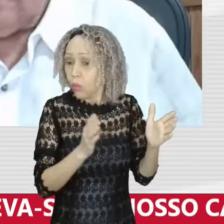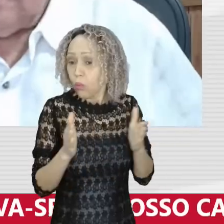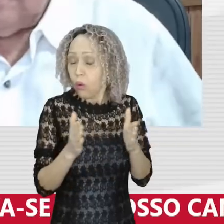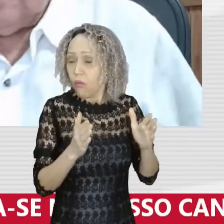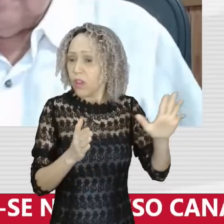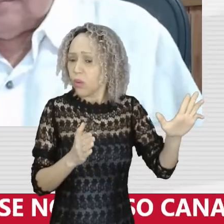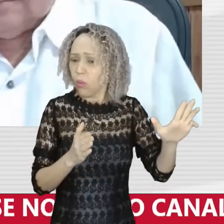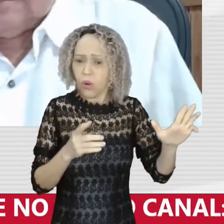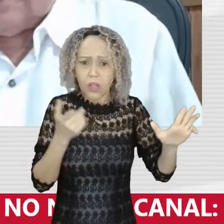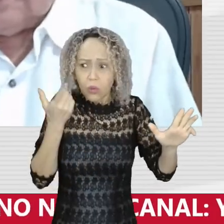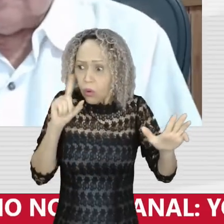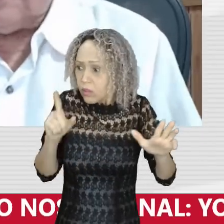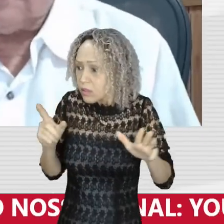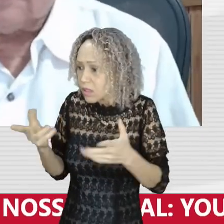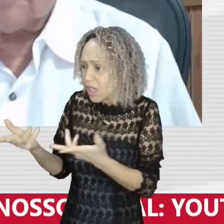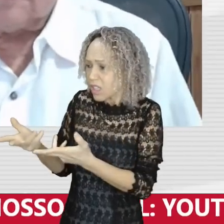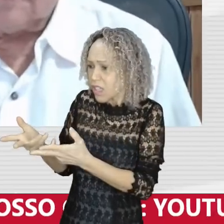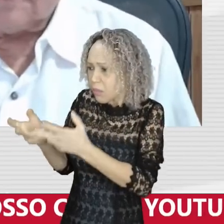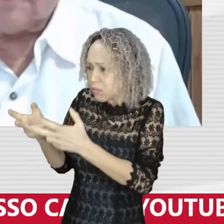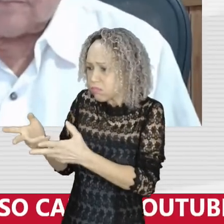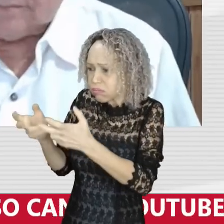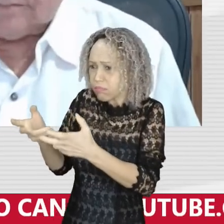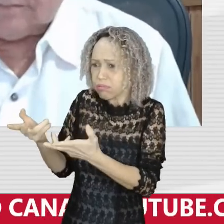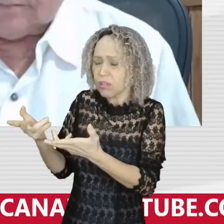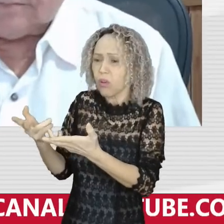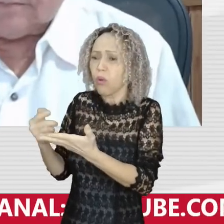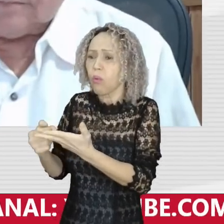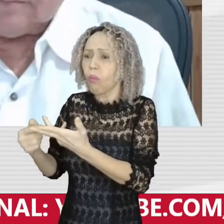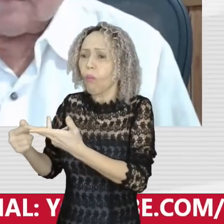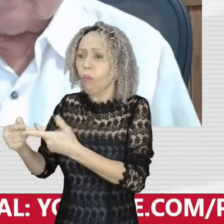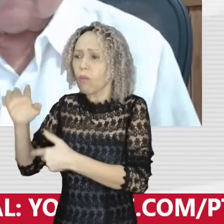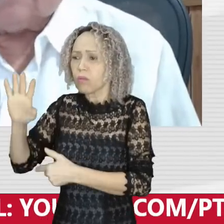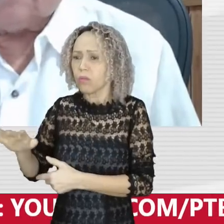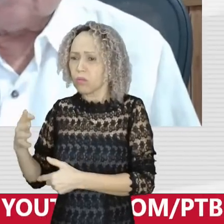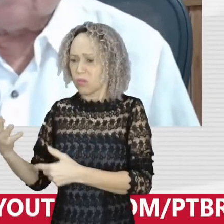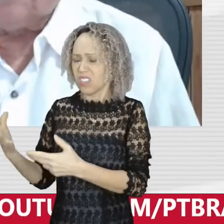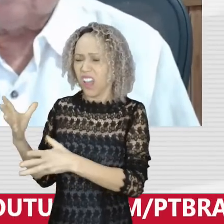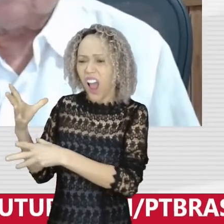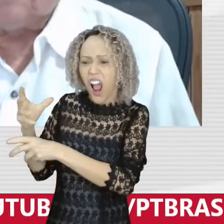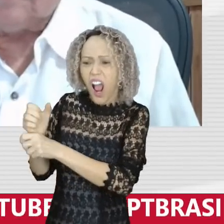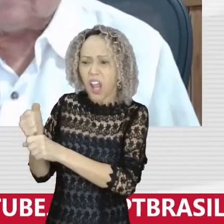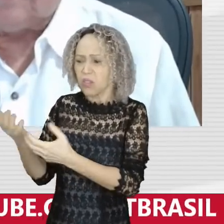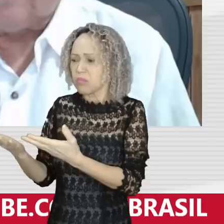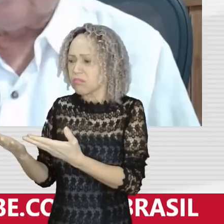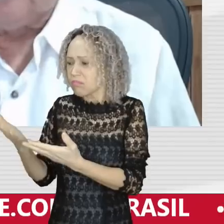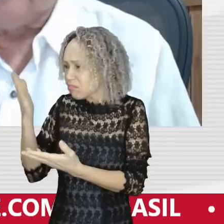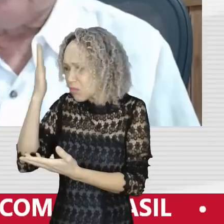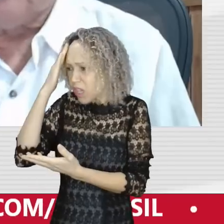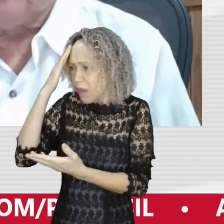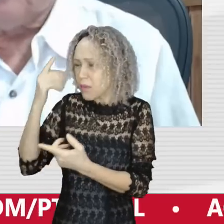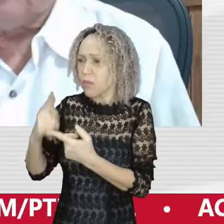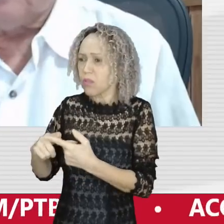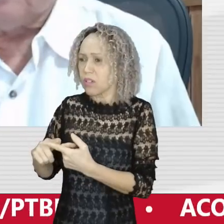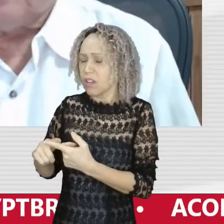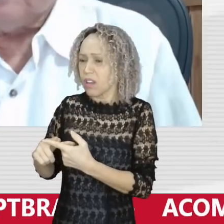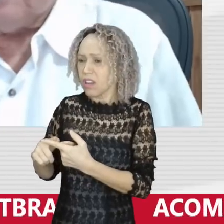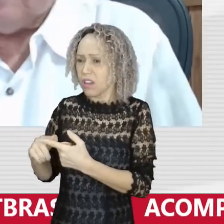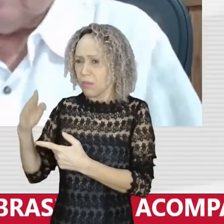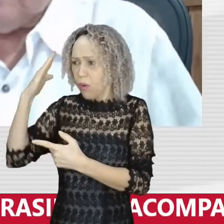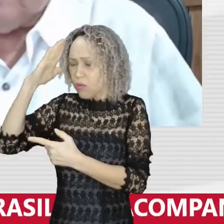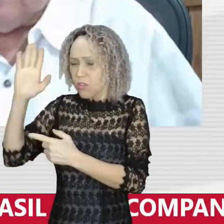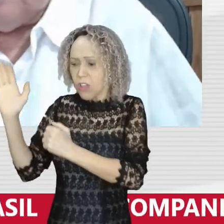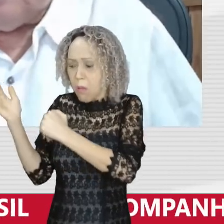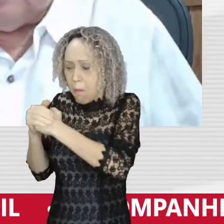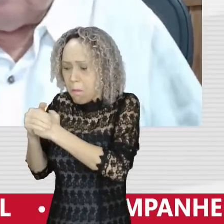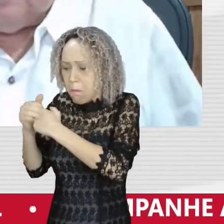começar. Mas eu tenho certeza, porque tem uma coisa aqui para mim, na gestão pública, que é fundamental, que é decisão política. Como nós temos uma